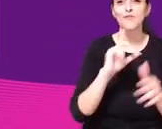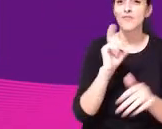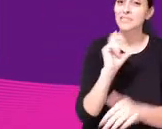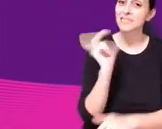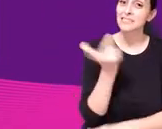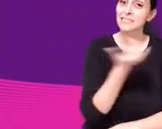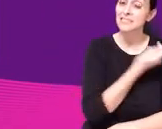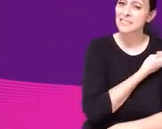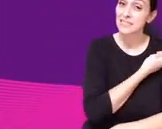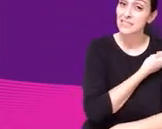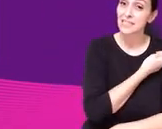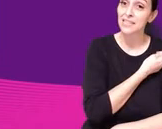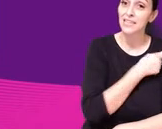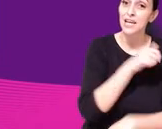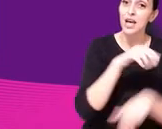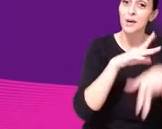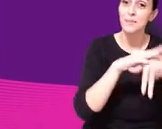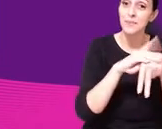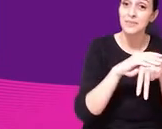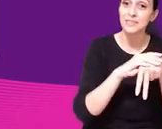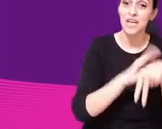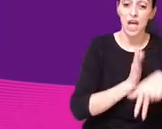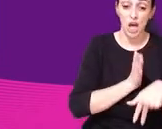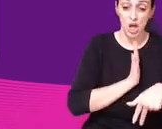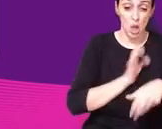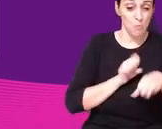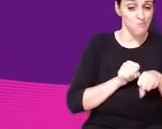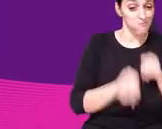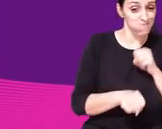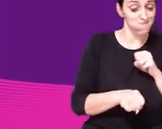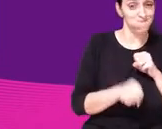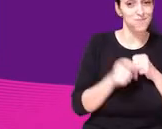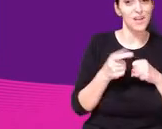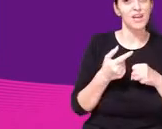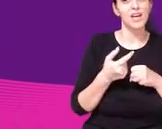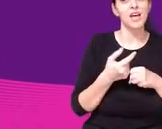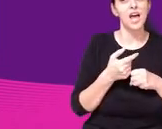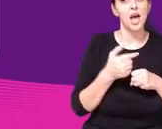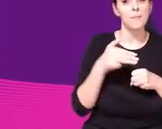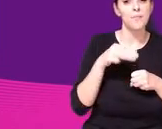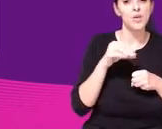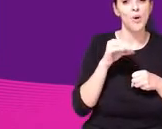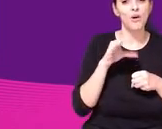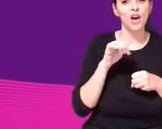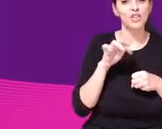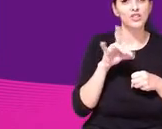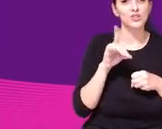com infarto agudo do miocárdio reduziu em